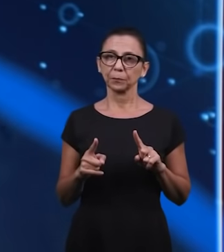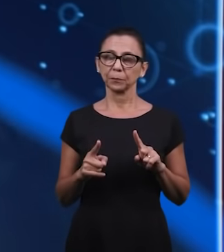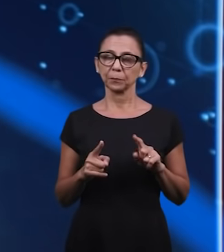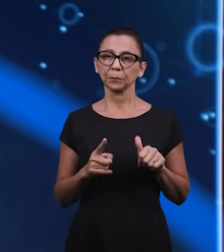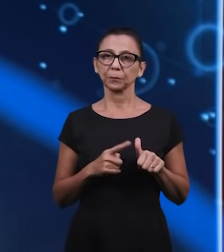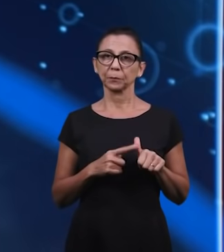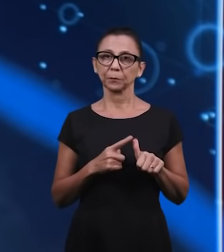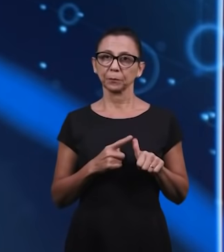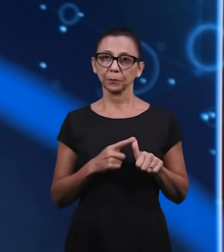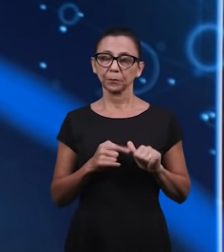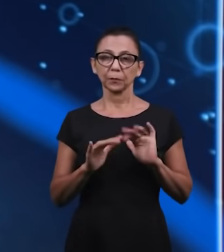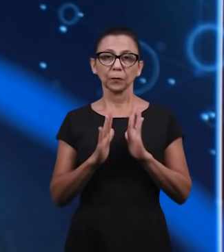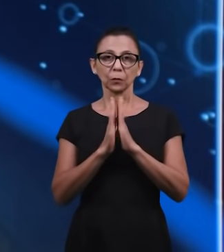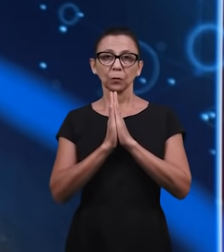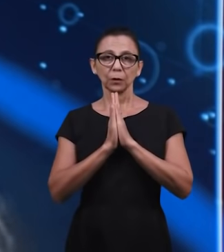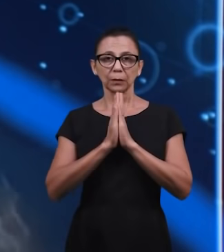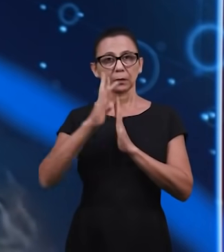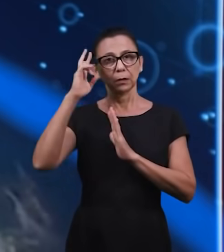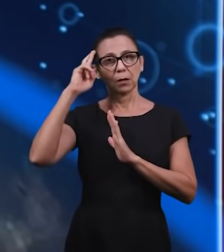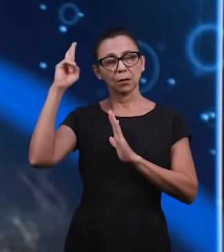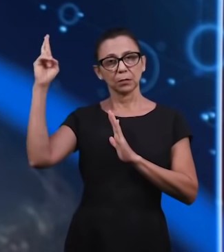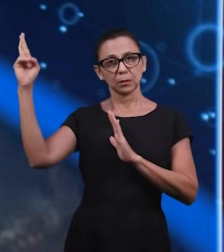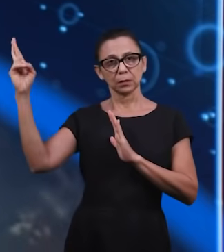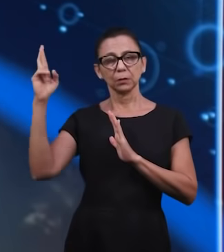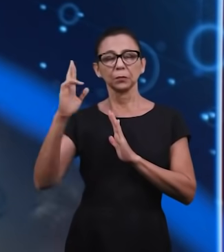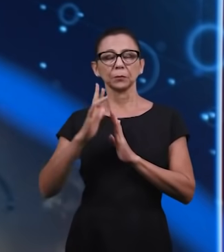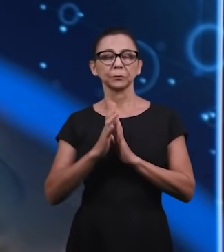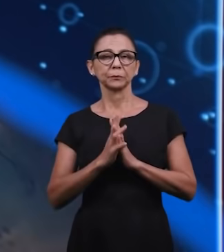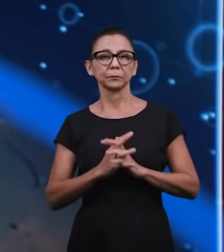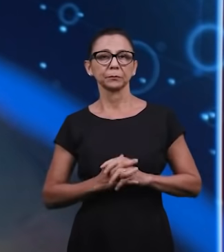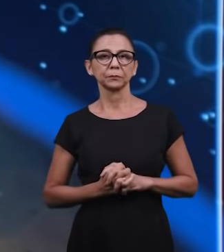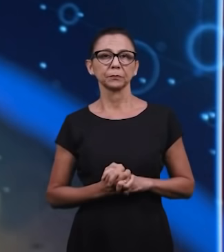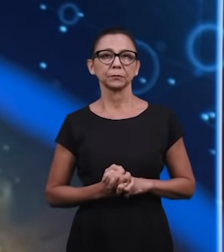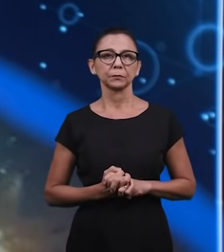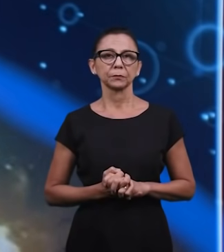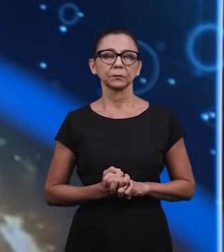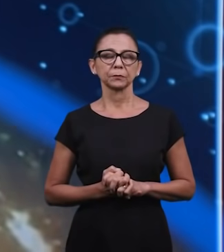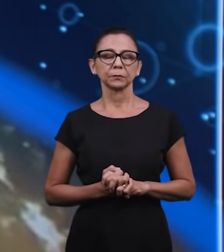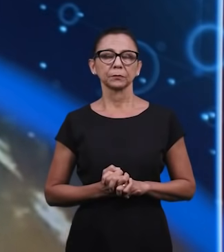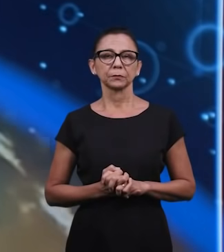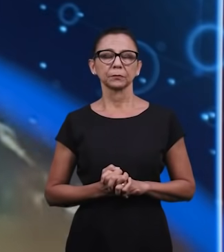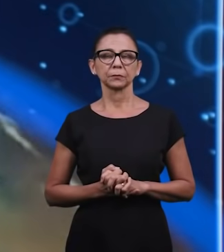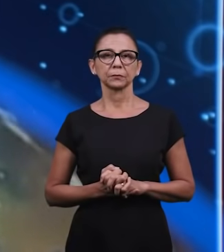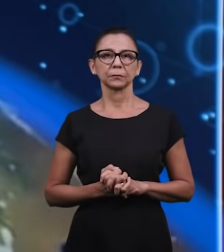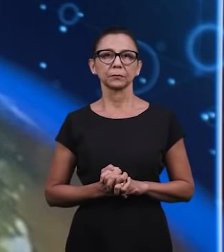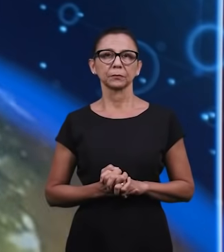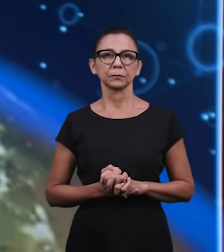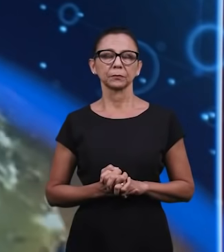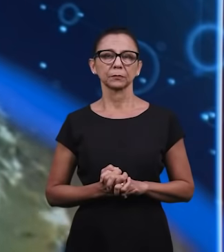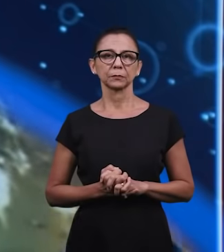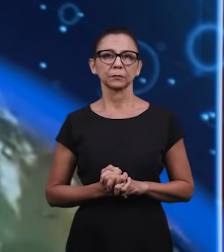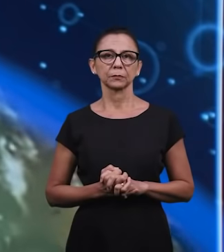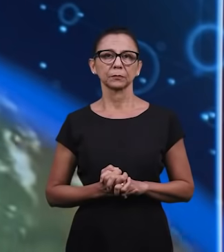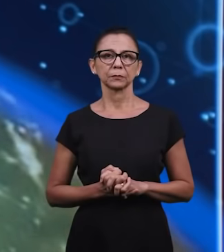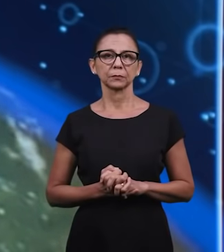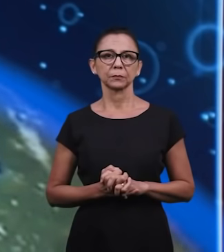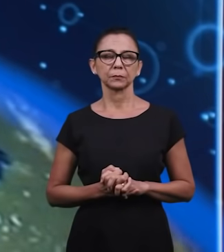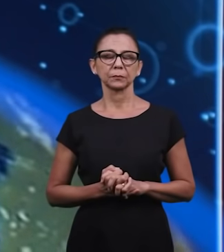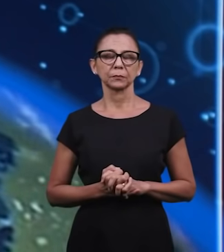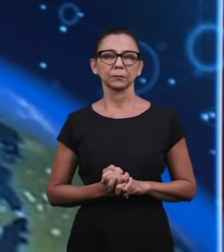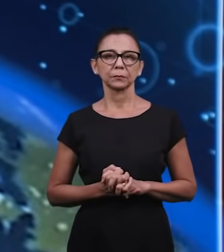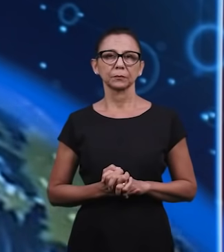e, primeiramente, orando ao Senhor. Nós vamos iniciar essa transmissão clamando pelo sangue de